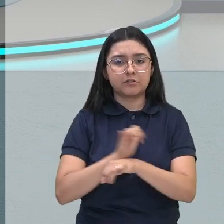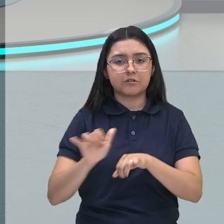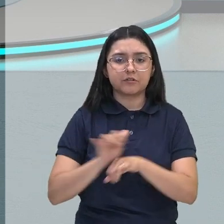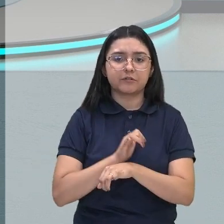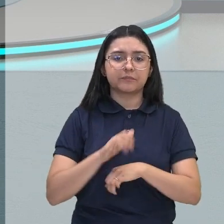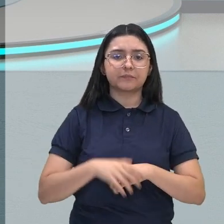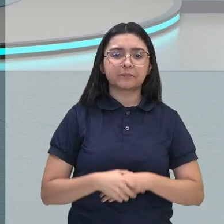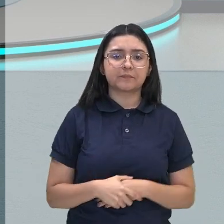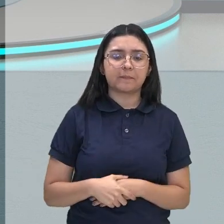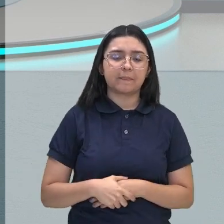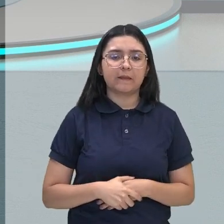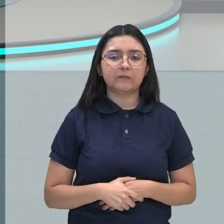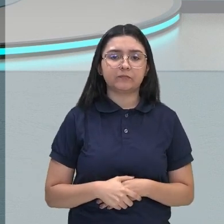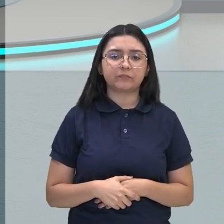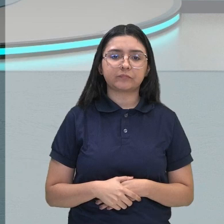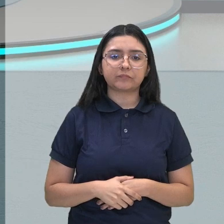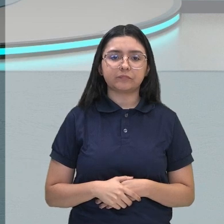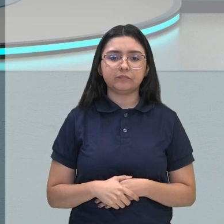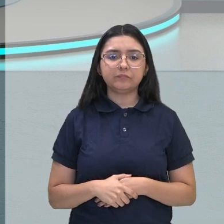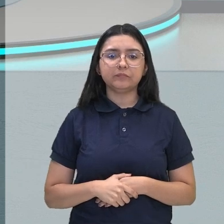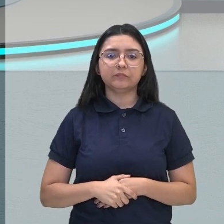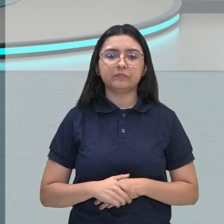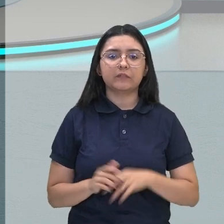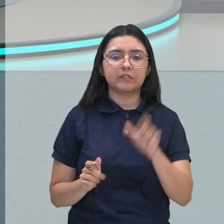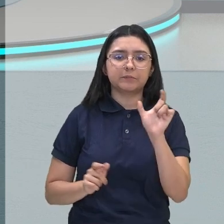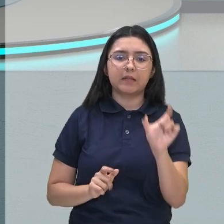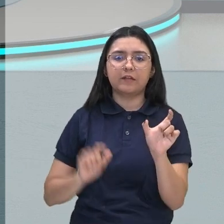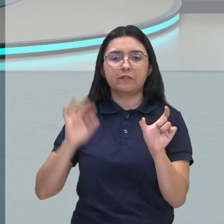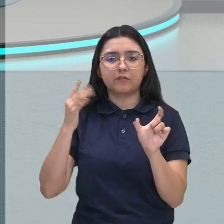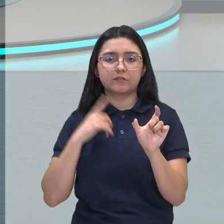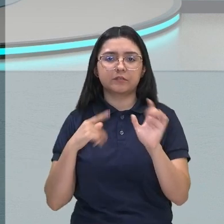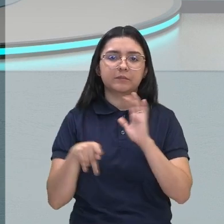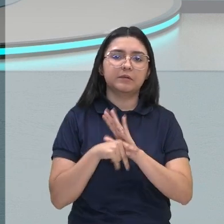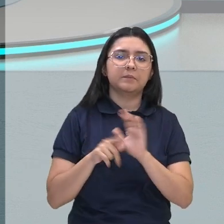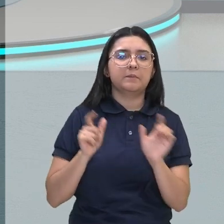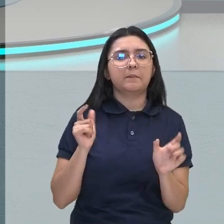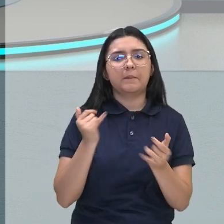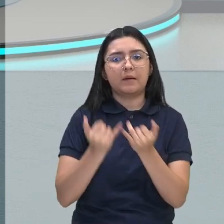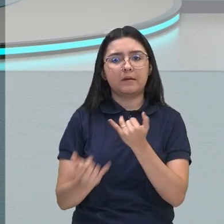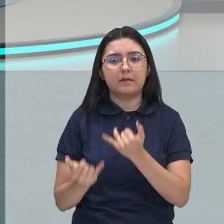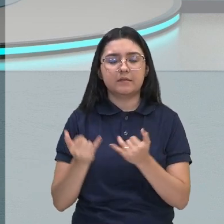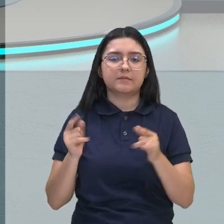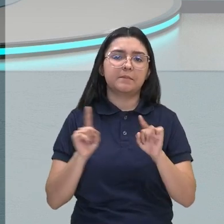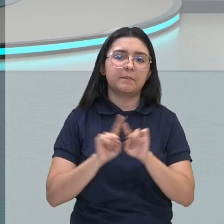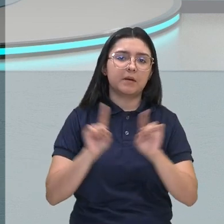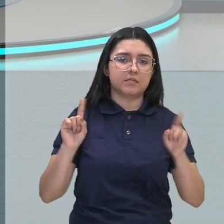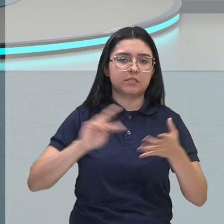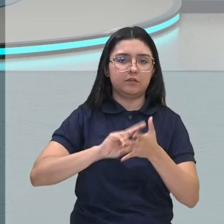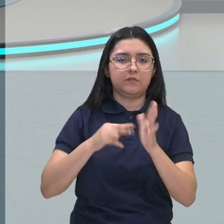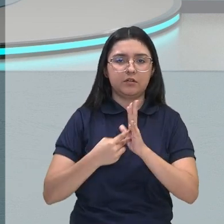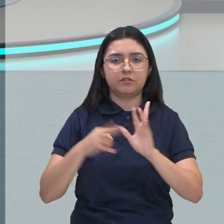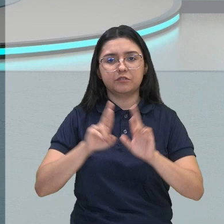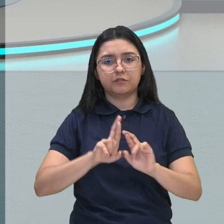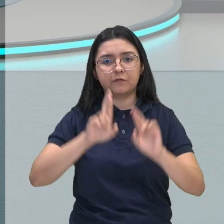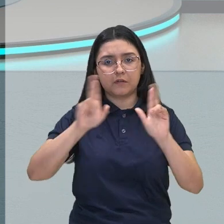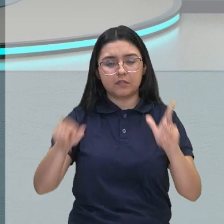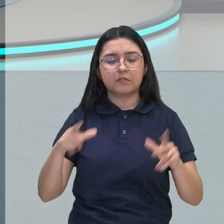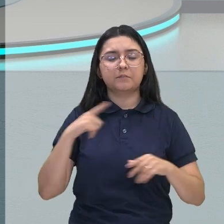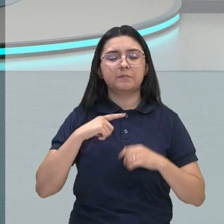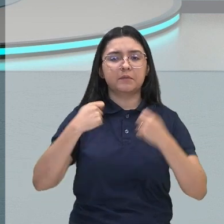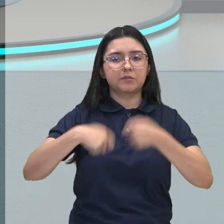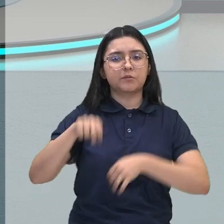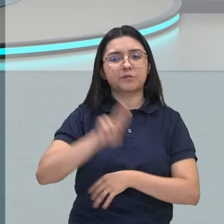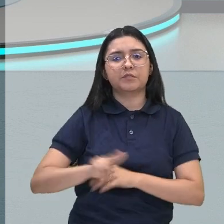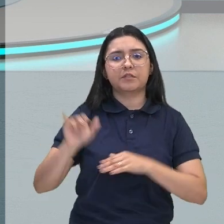As false friends também, que são as palavras falsas, né? Falsos cognatos, certo? Então, você tem que usar estratégia de